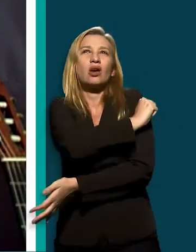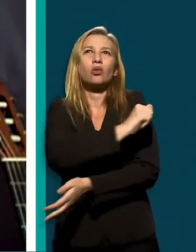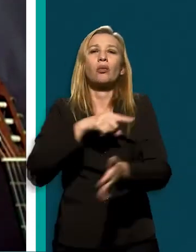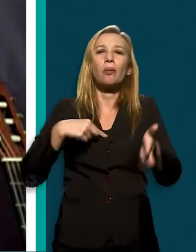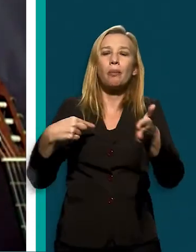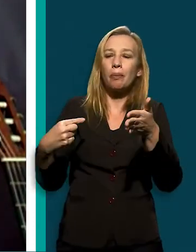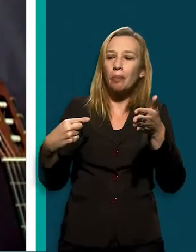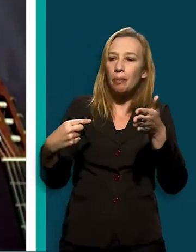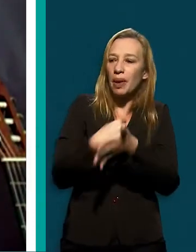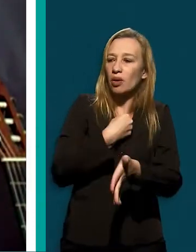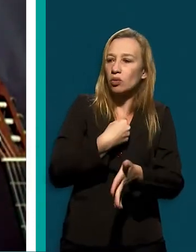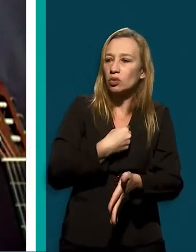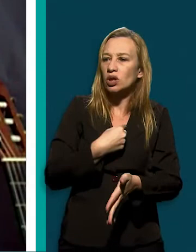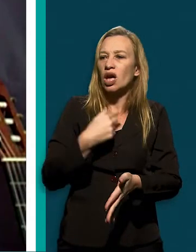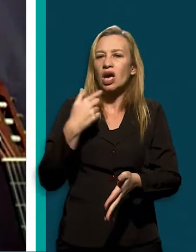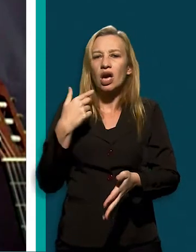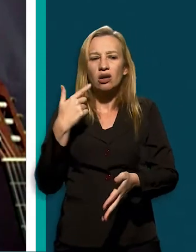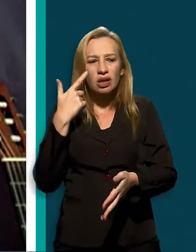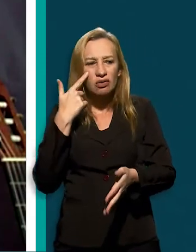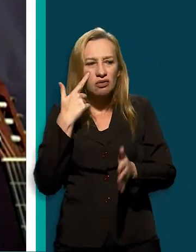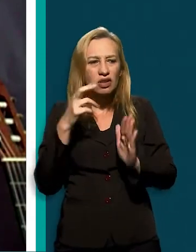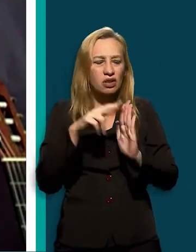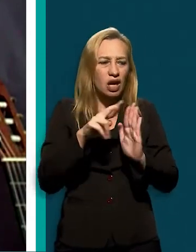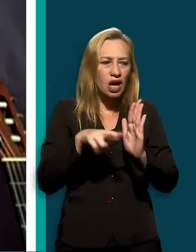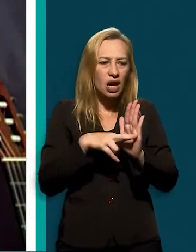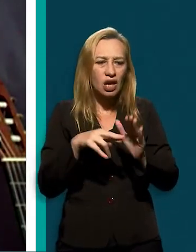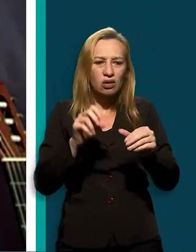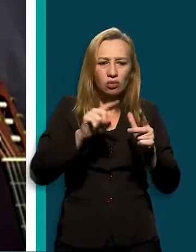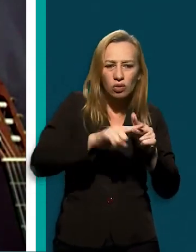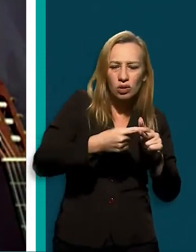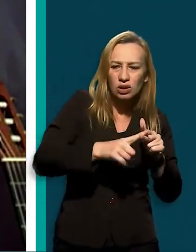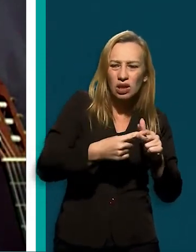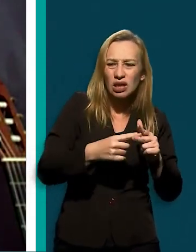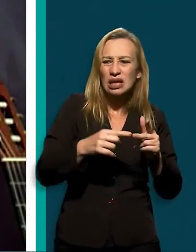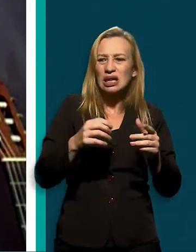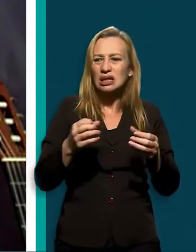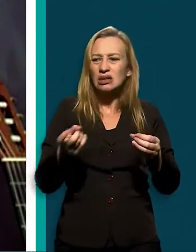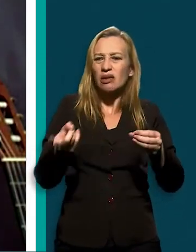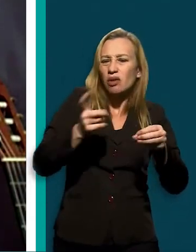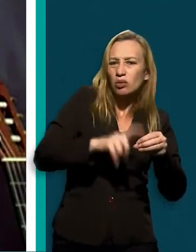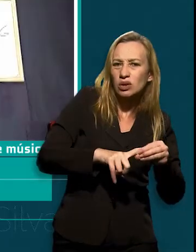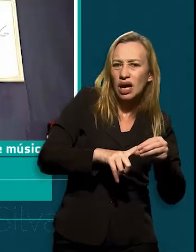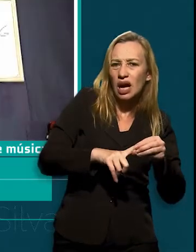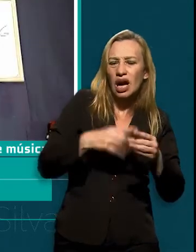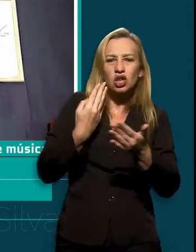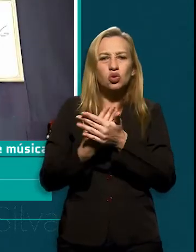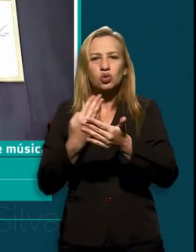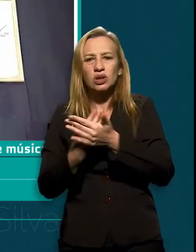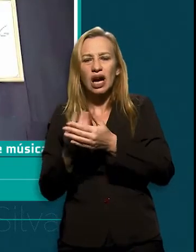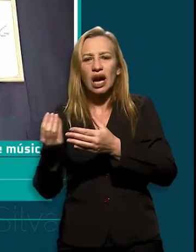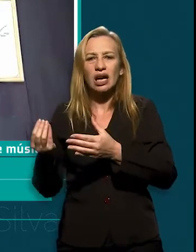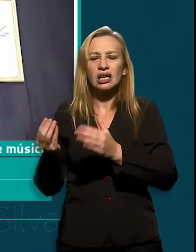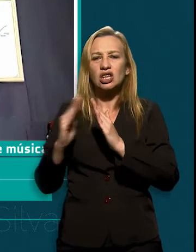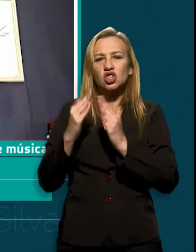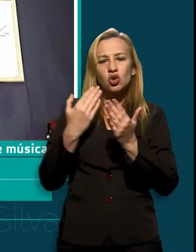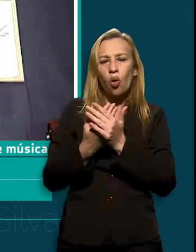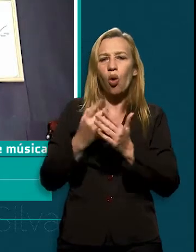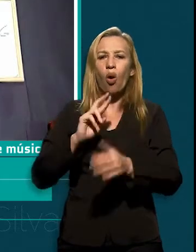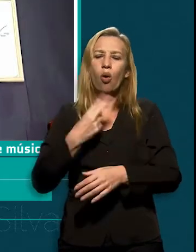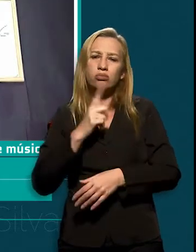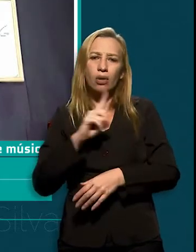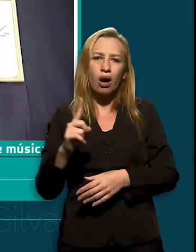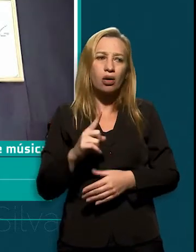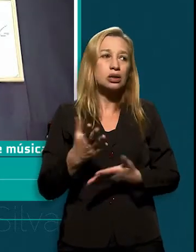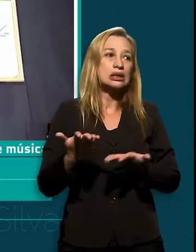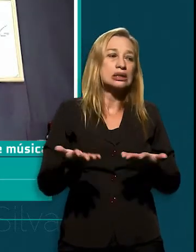né? Poxa, estava vendo algumas alterações, será que a escola volta ou quando volta, né? E assim, é uma questão de incerteza